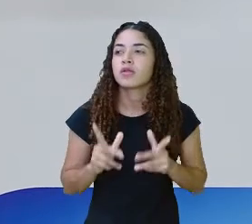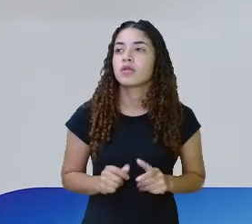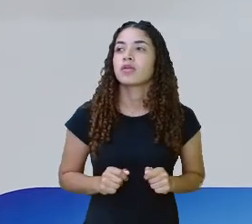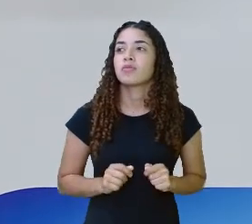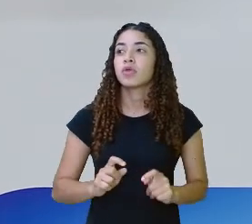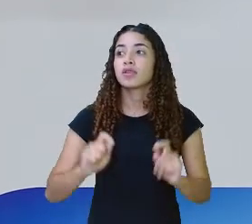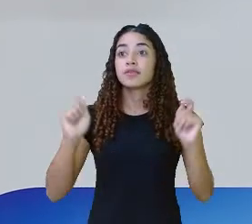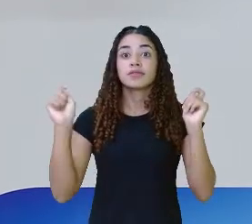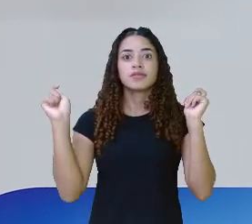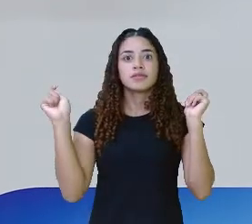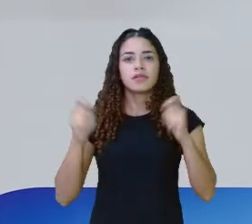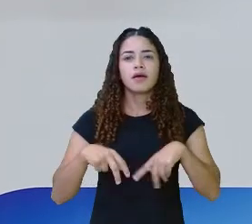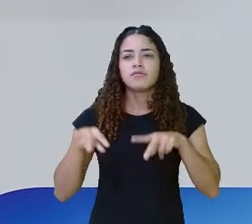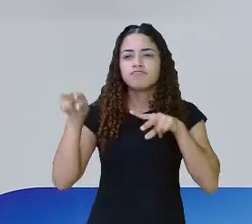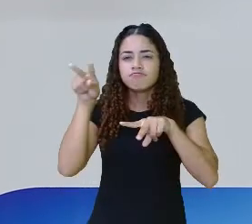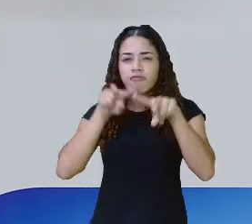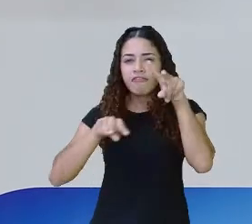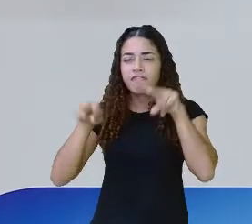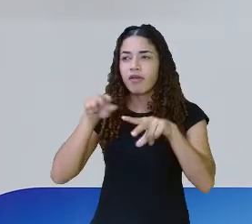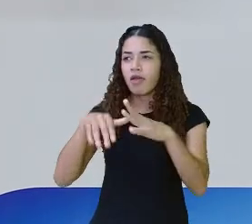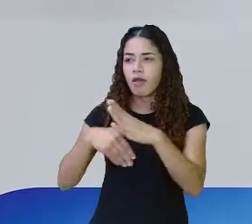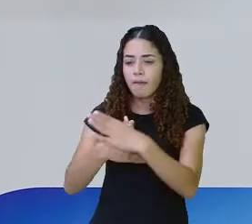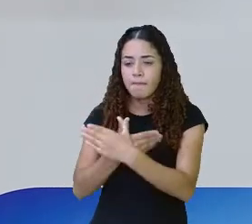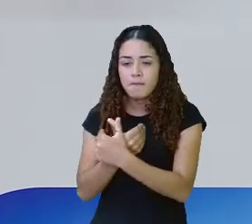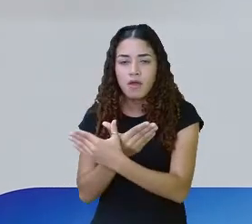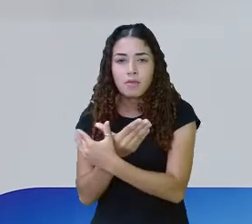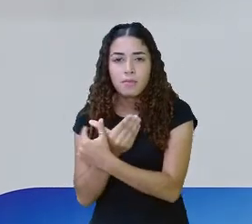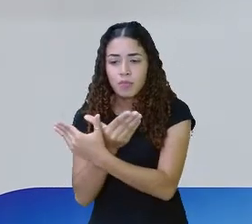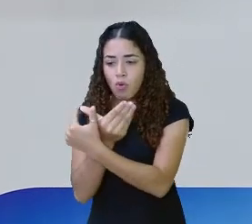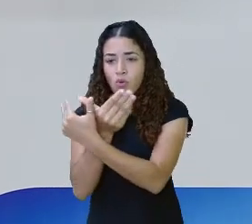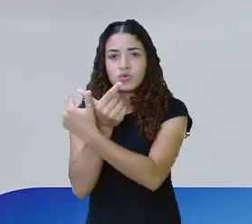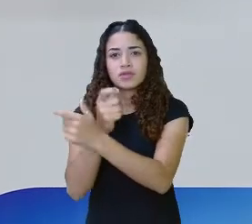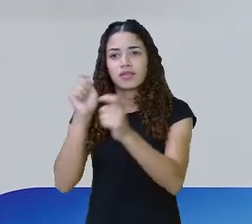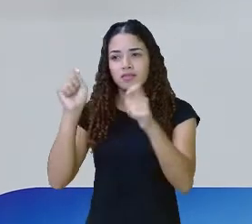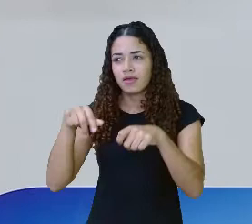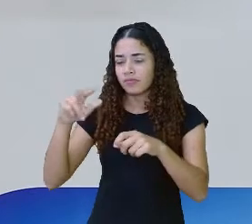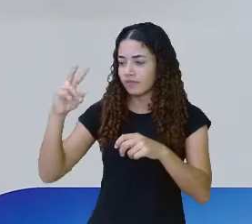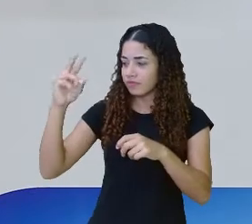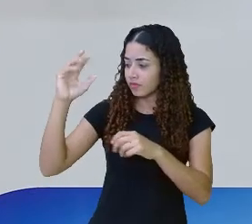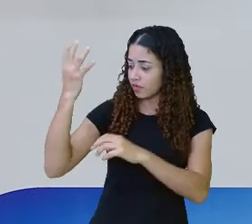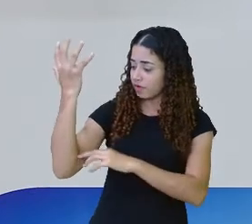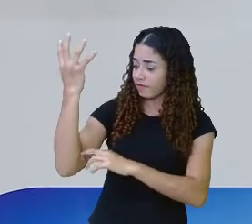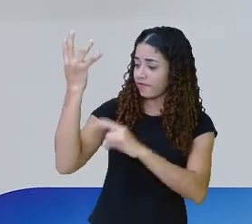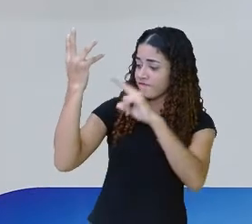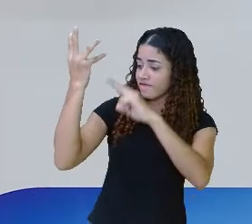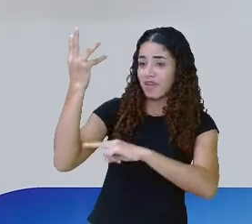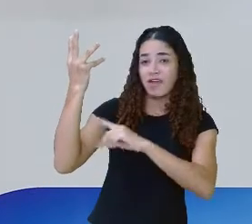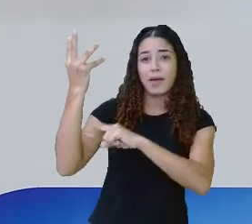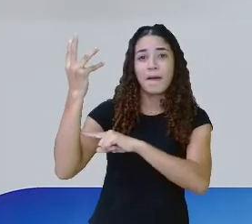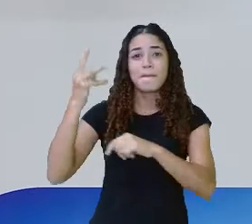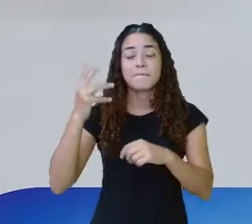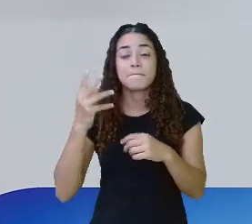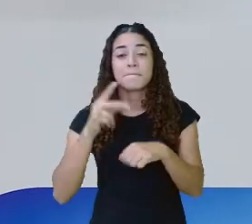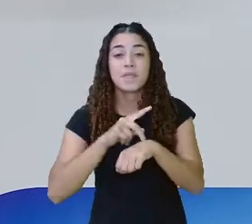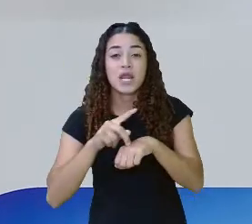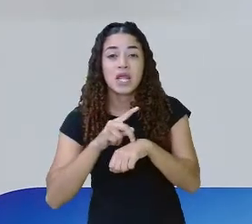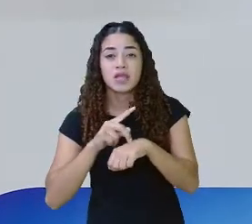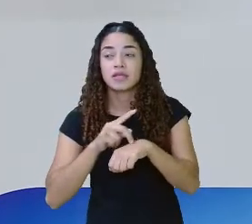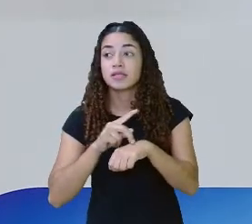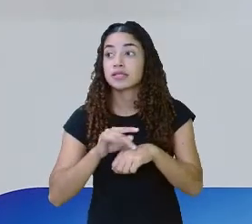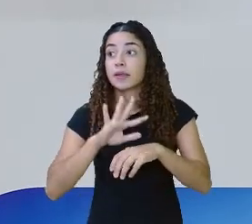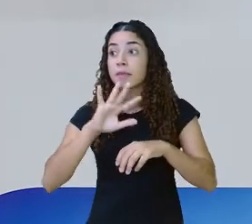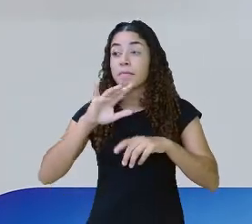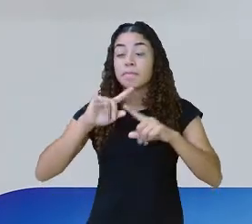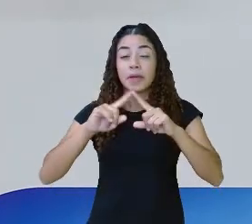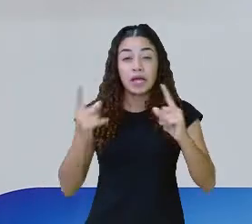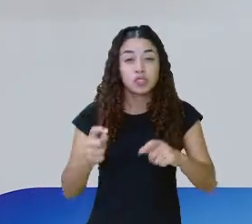enxergar muito mais facilmente no tronco de uma árvore aquela mariposa de cor preta. Mas quando a gente tenta